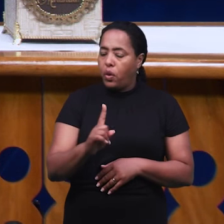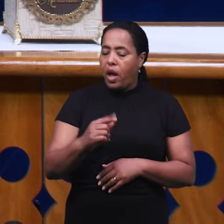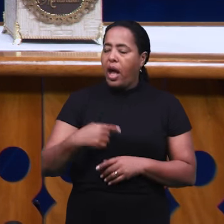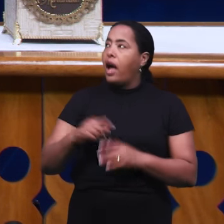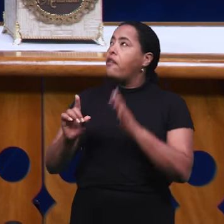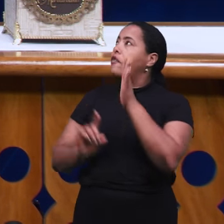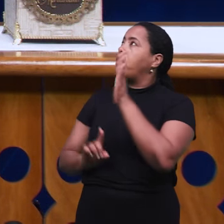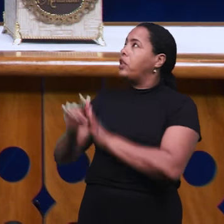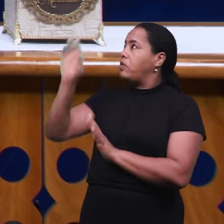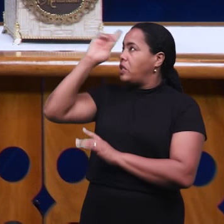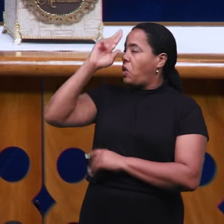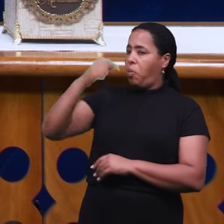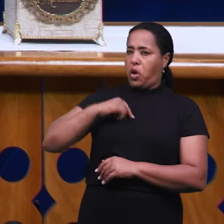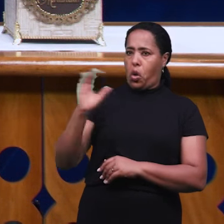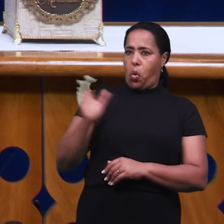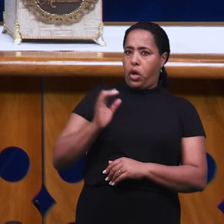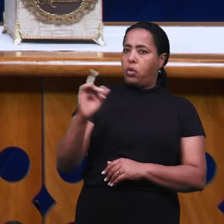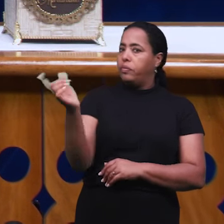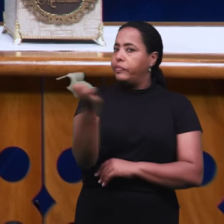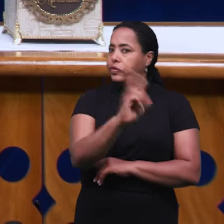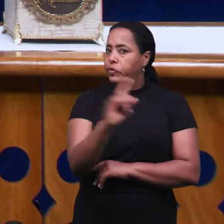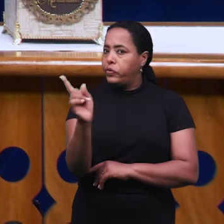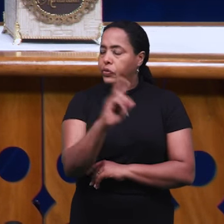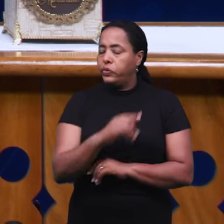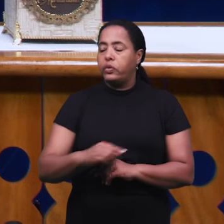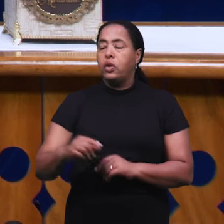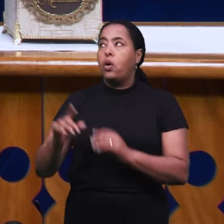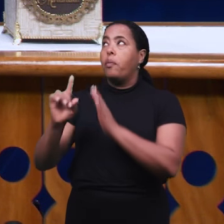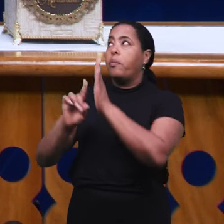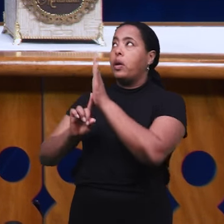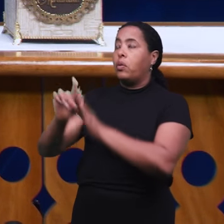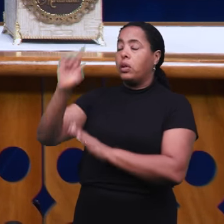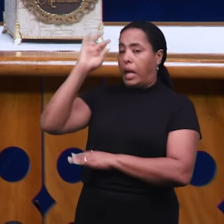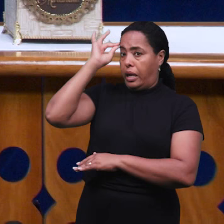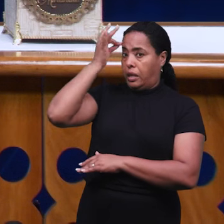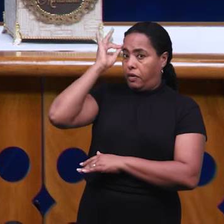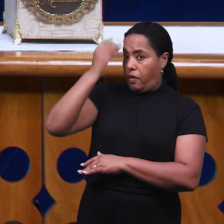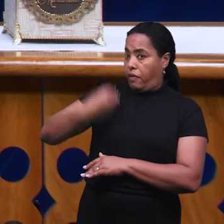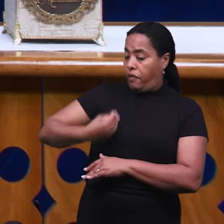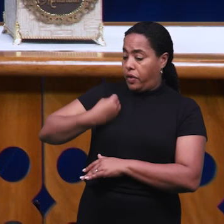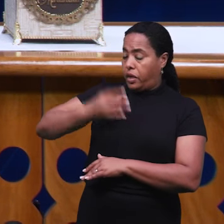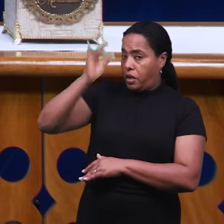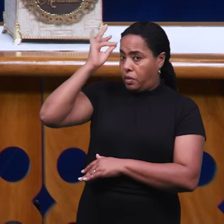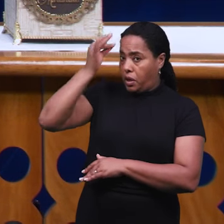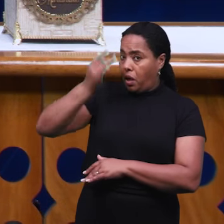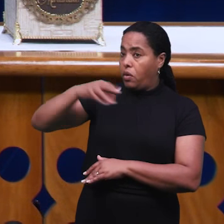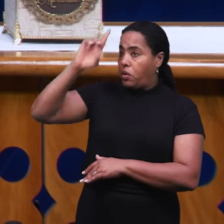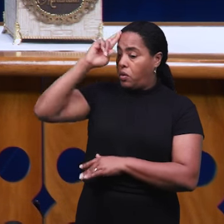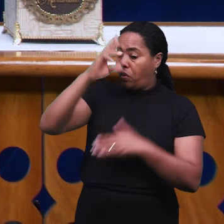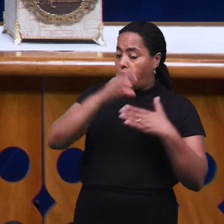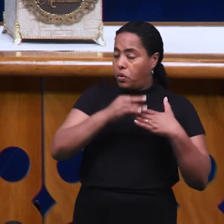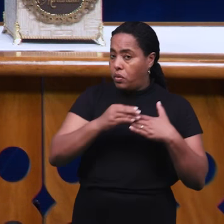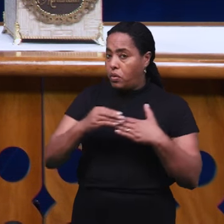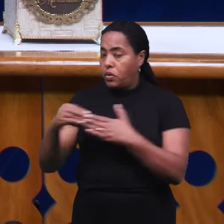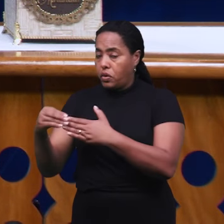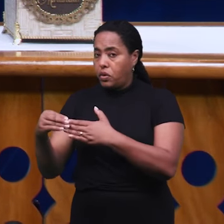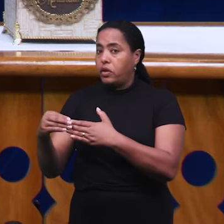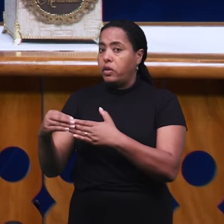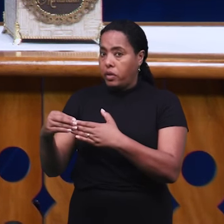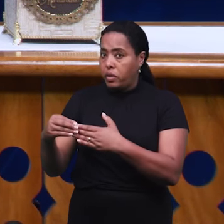o Senhor para ficar rico. Não, a consulta é algo espiritual. A consulta é para você ter uma vida dirigida pelo Senhor. Não é